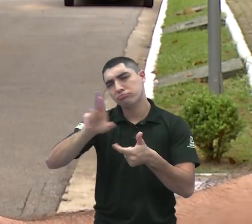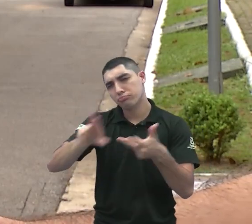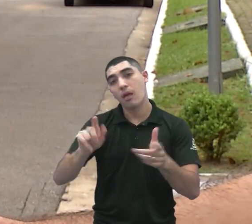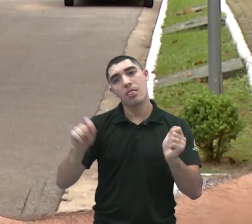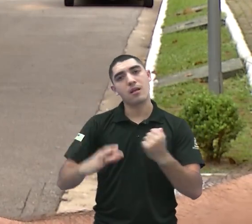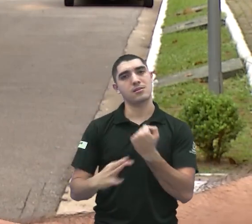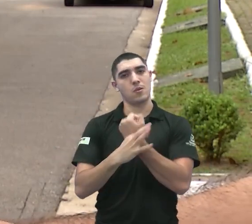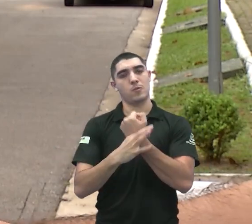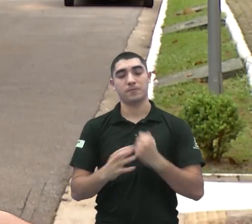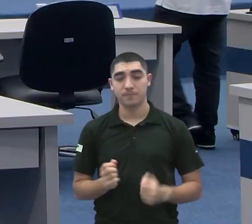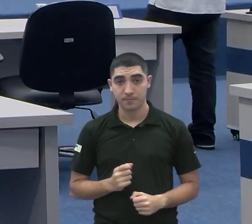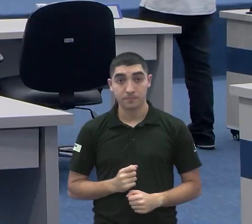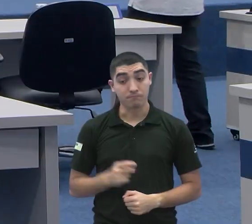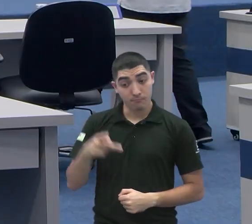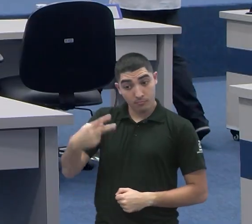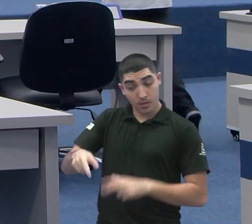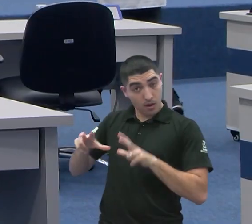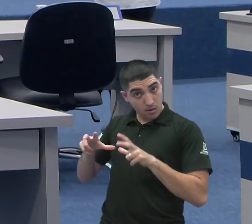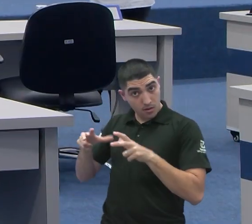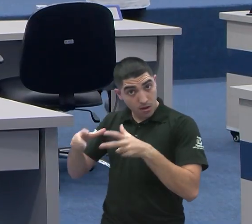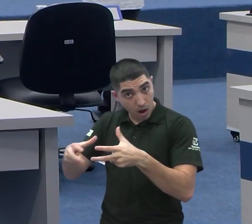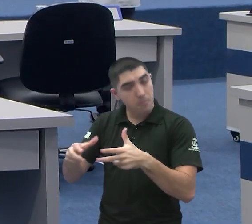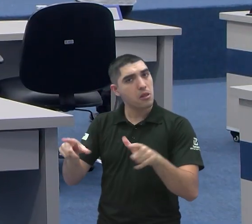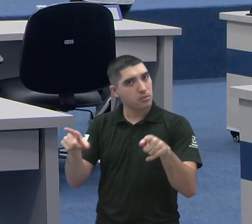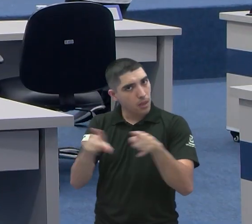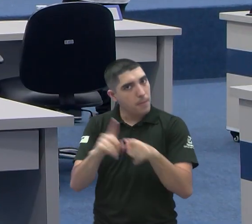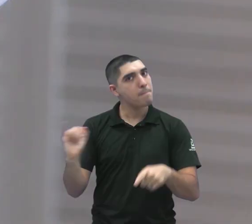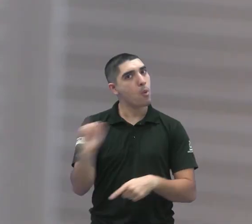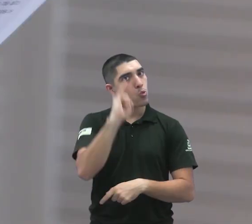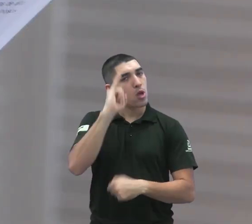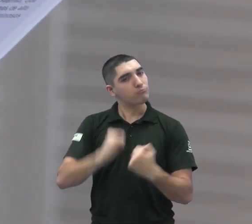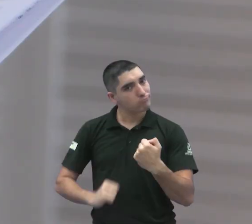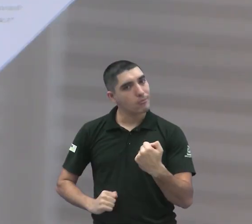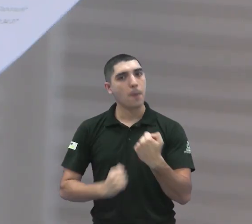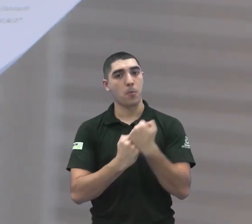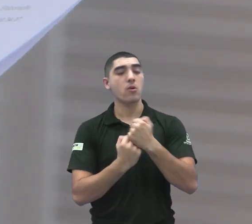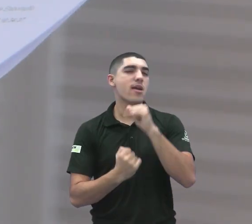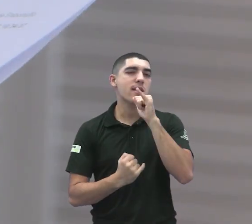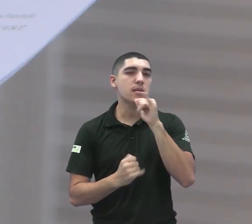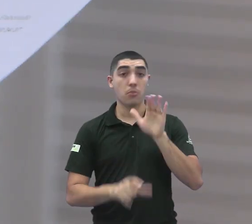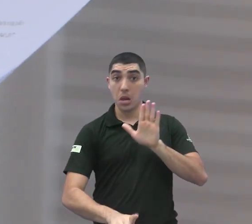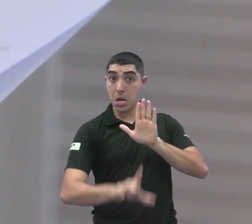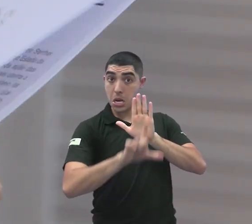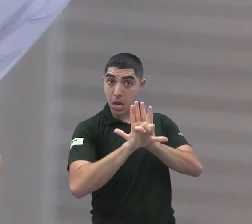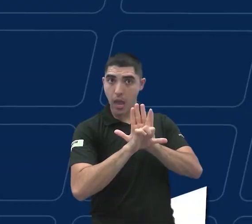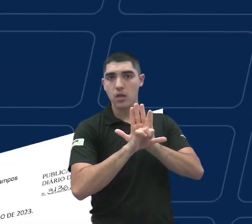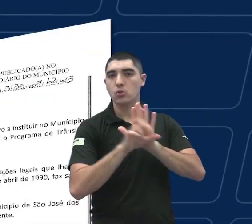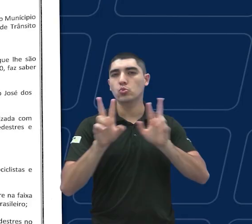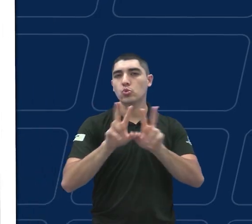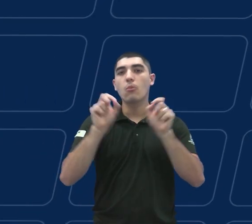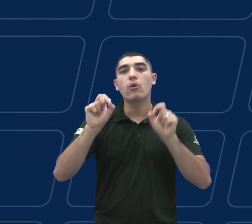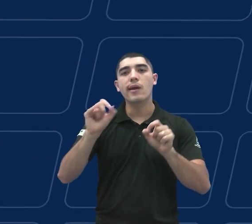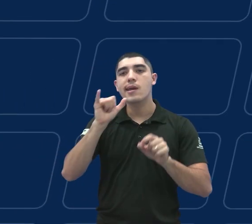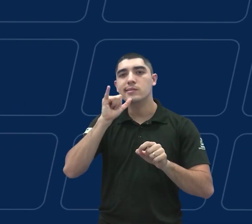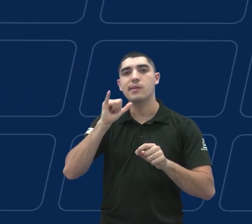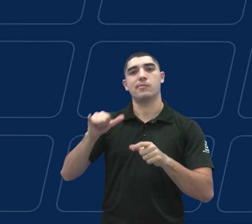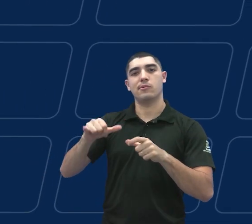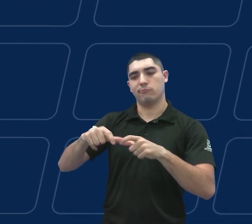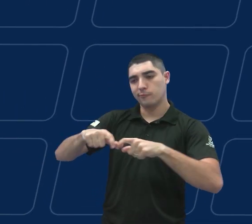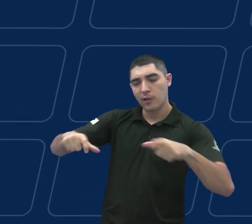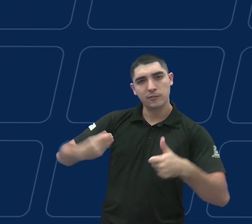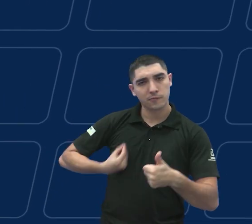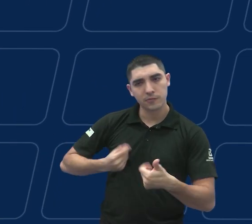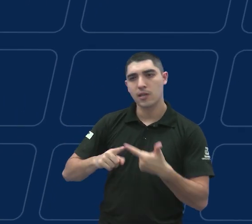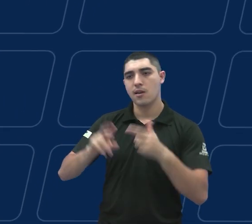essa diminuição nos óbitos. A atuação da Câmara Municipal também é apontada como pilar dessa redução. Leis aprovadas como